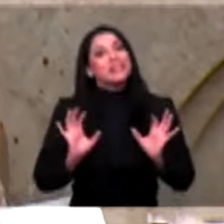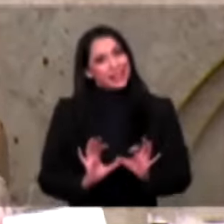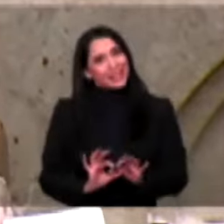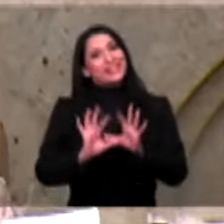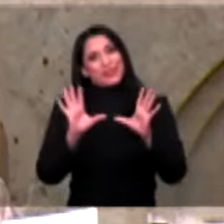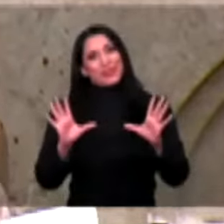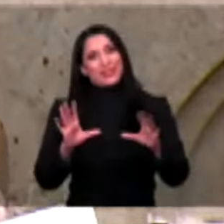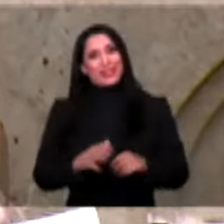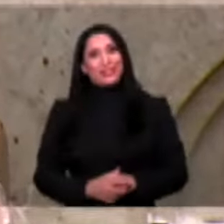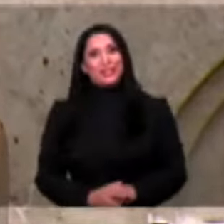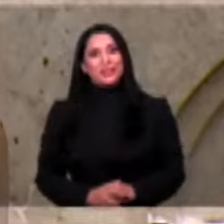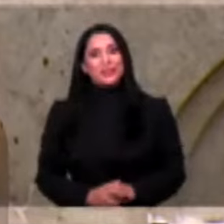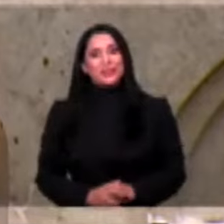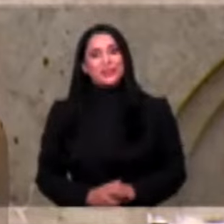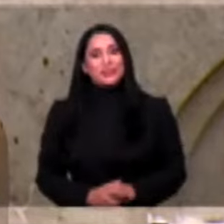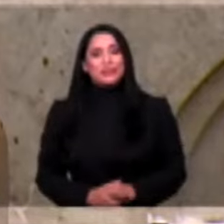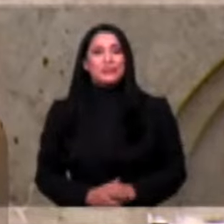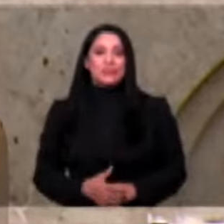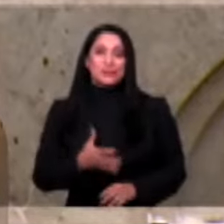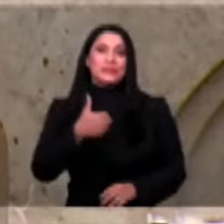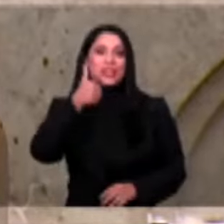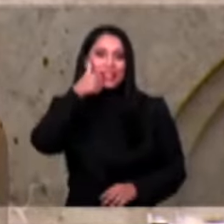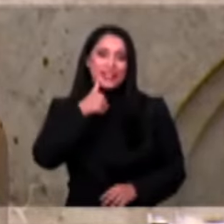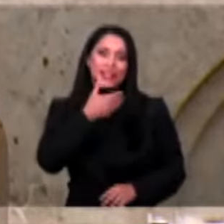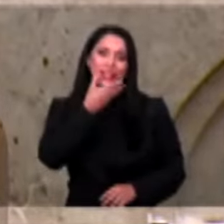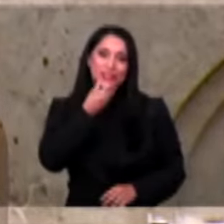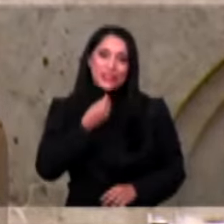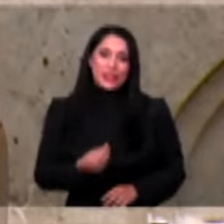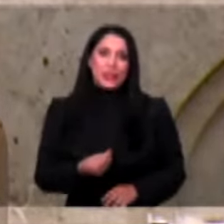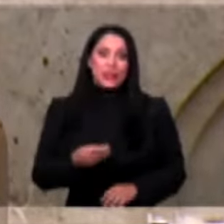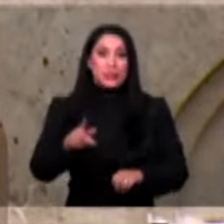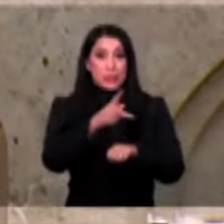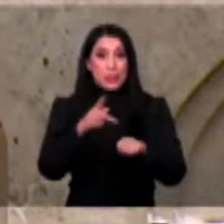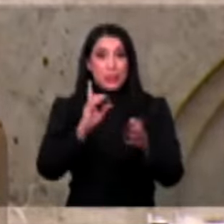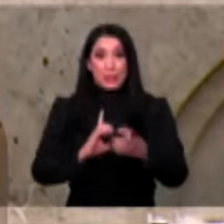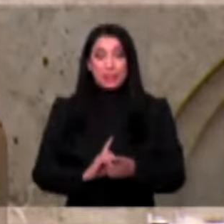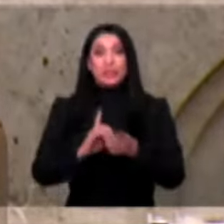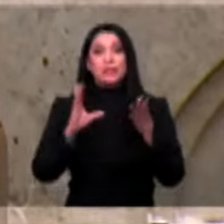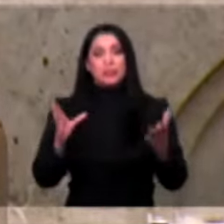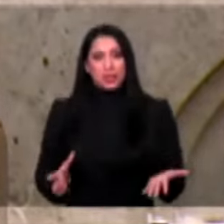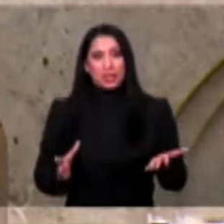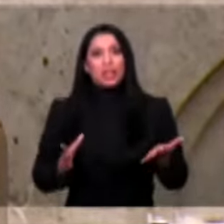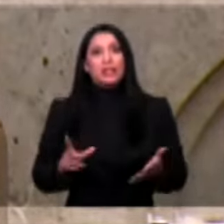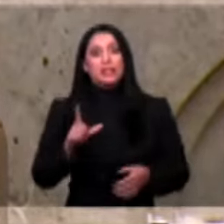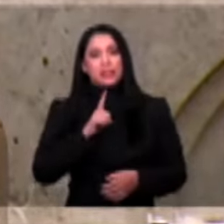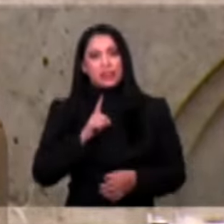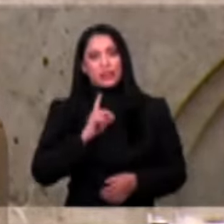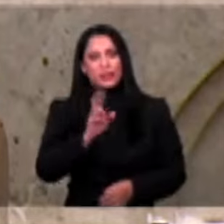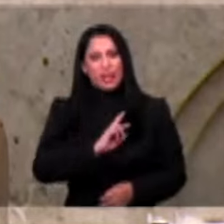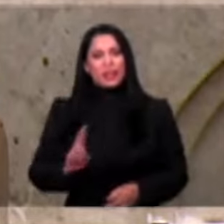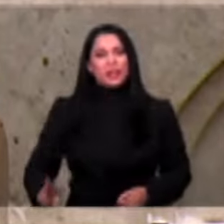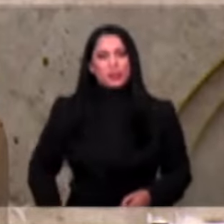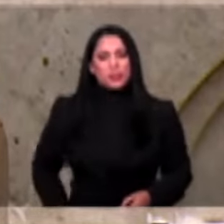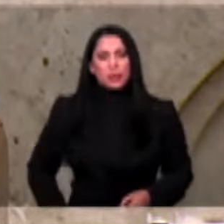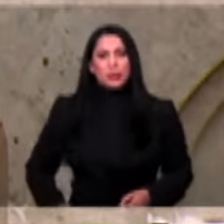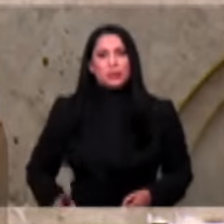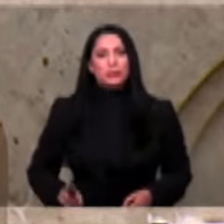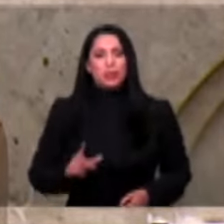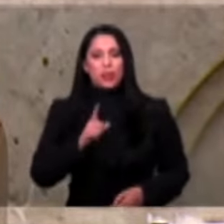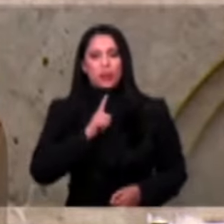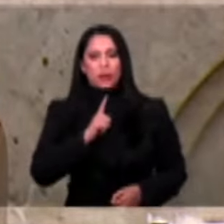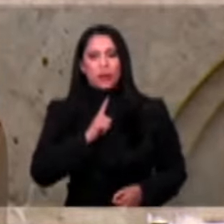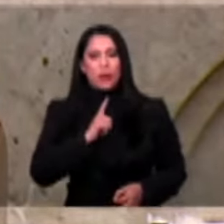liberdade. Senhoras e senhores, o Estado Democrático de Direito, cerne da República, com suas ideias